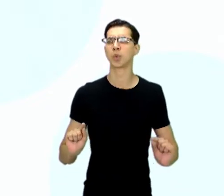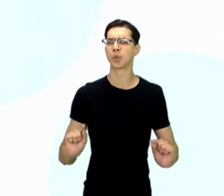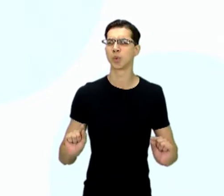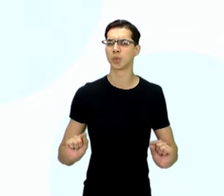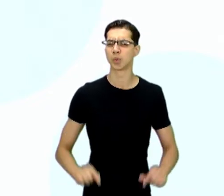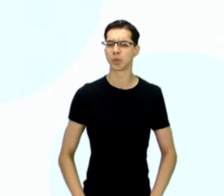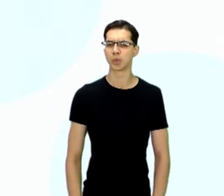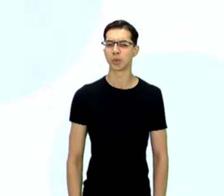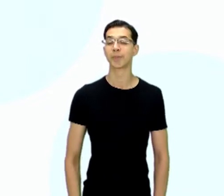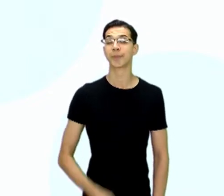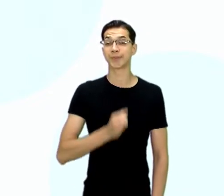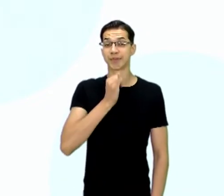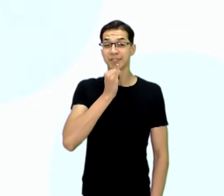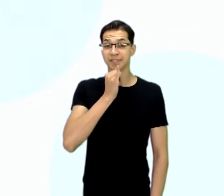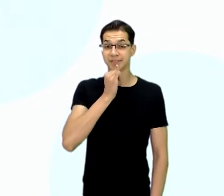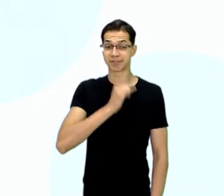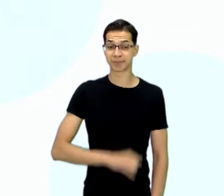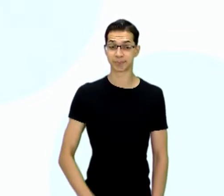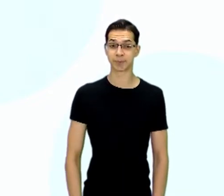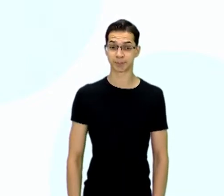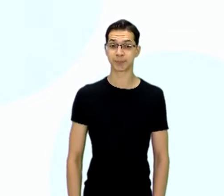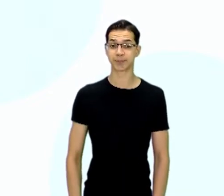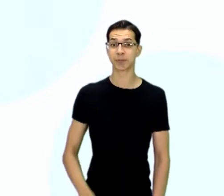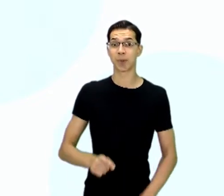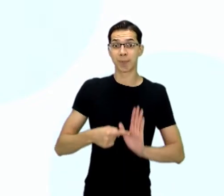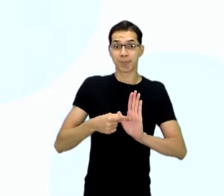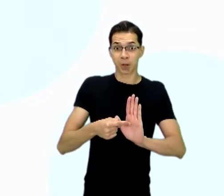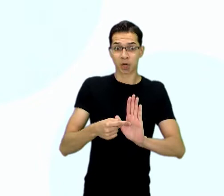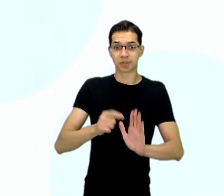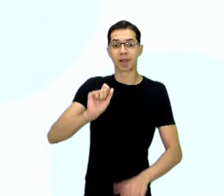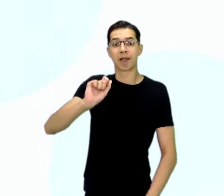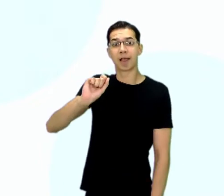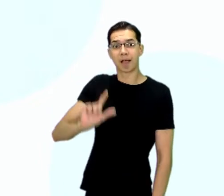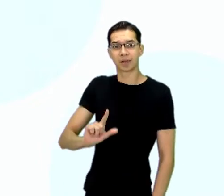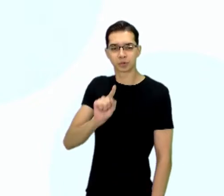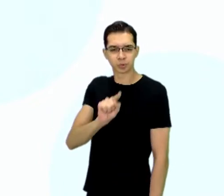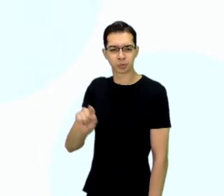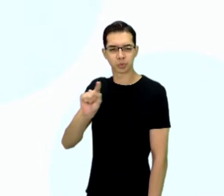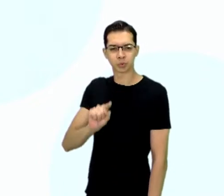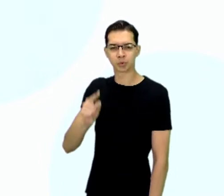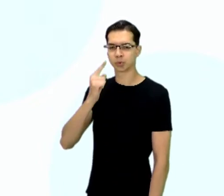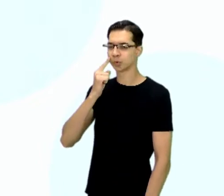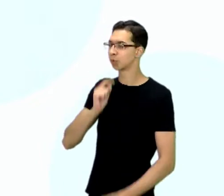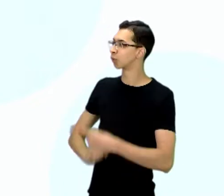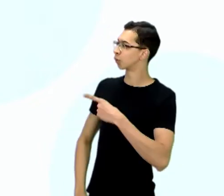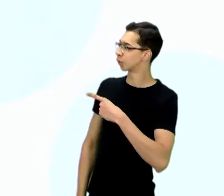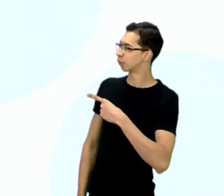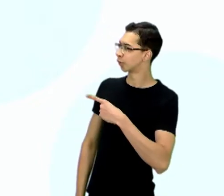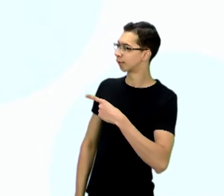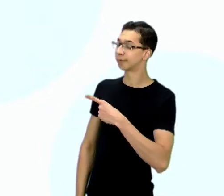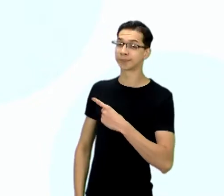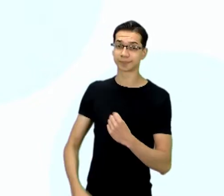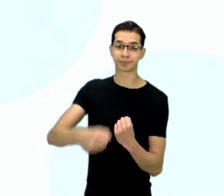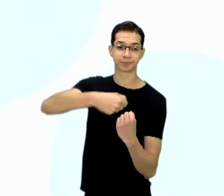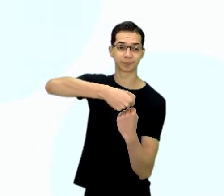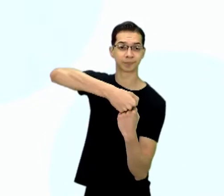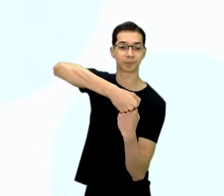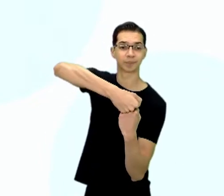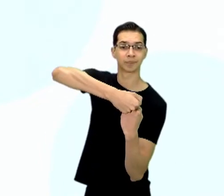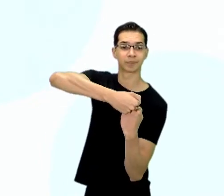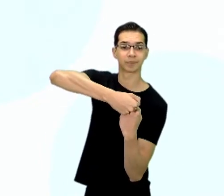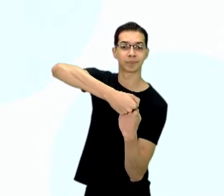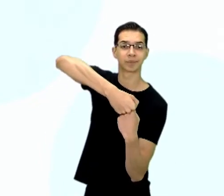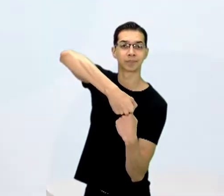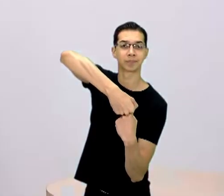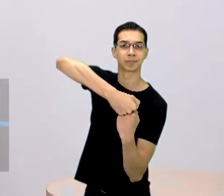dá demonstrado aqui, olha, nesse círculo em azul. Essa articulação é importante também para que a gente